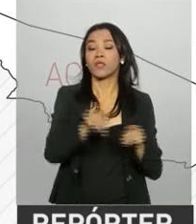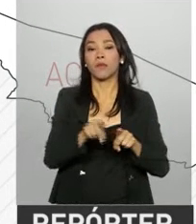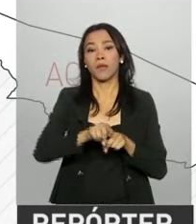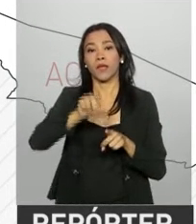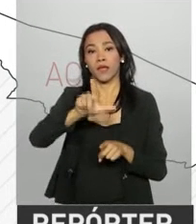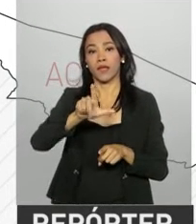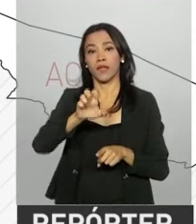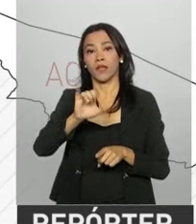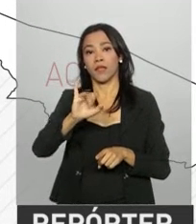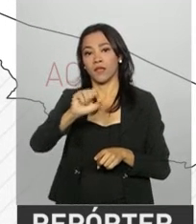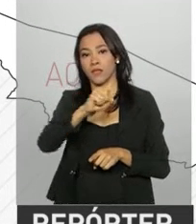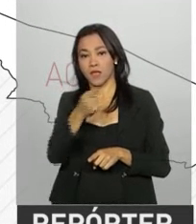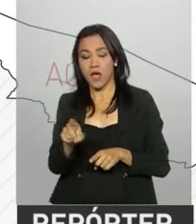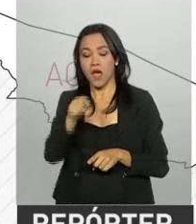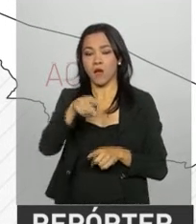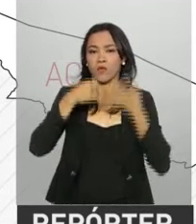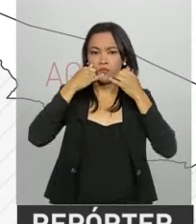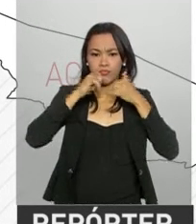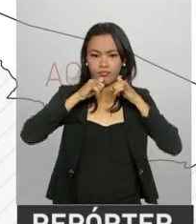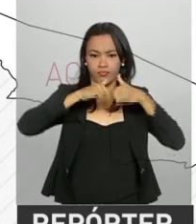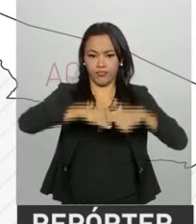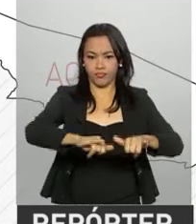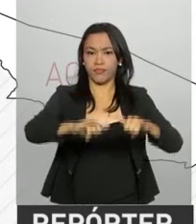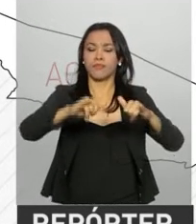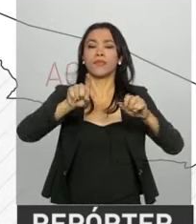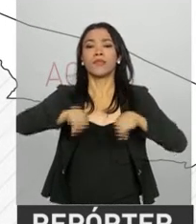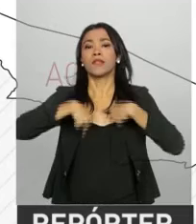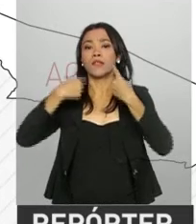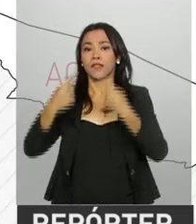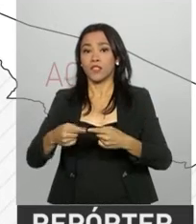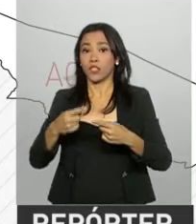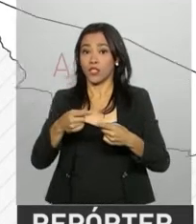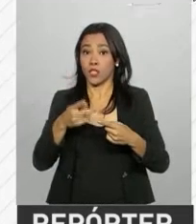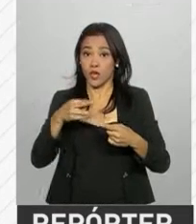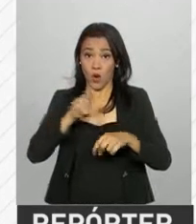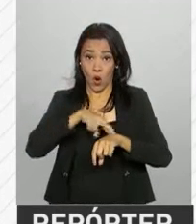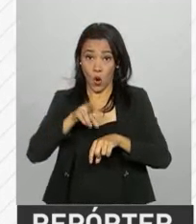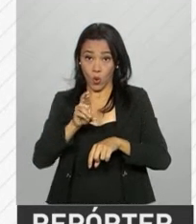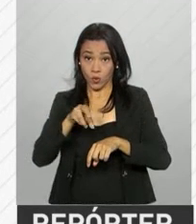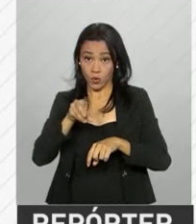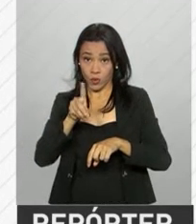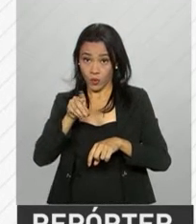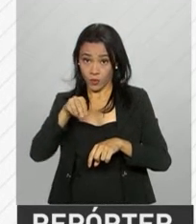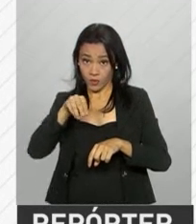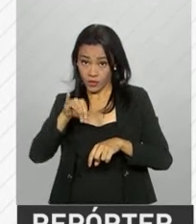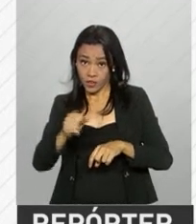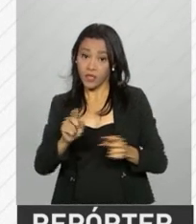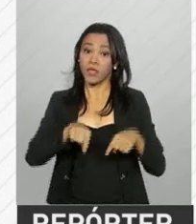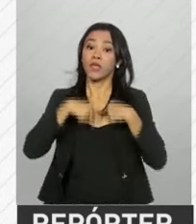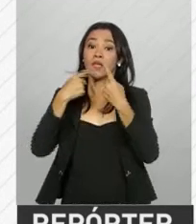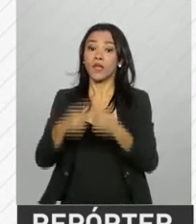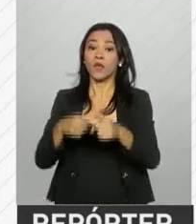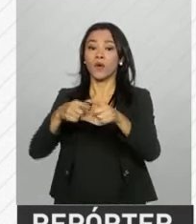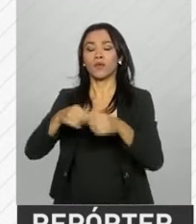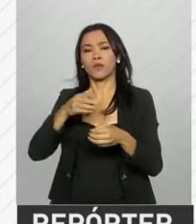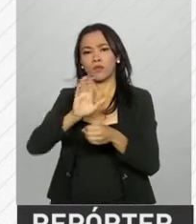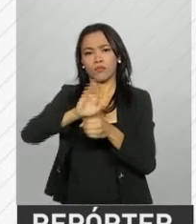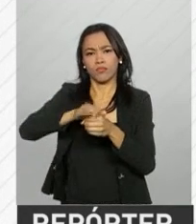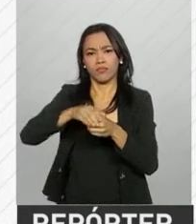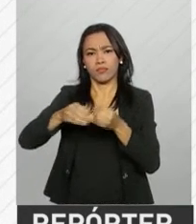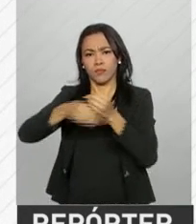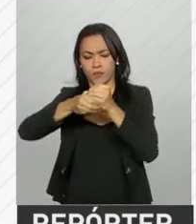2018 a centrais elétricas de Rondônia e as empresas de distribuição de água coleta e tratamento